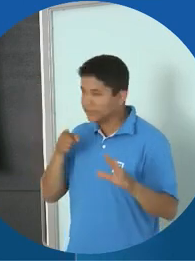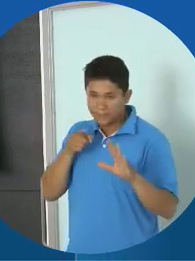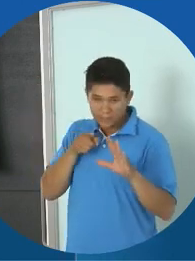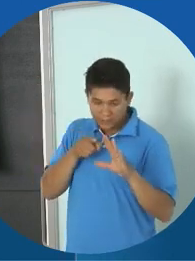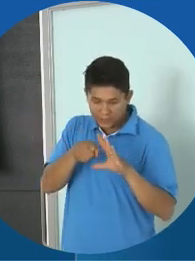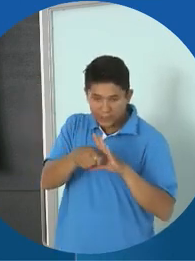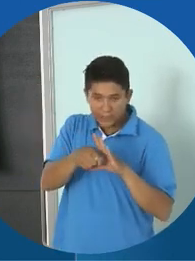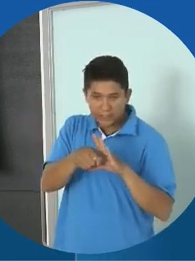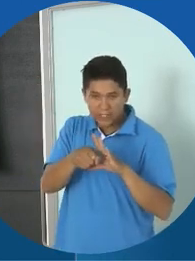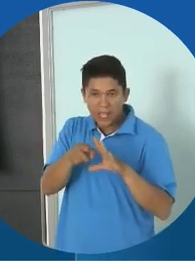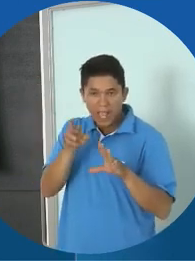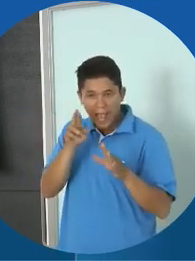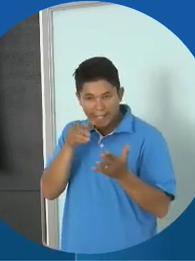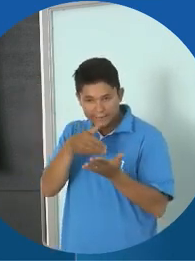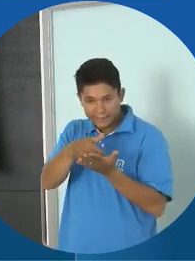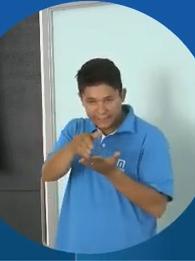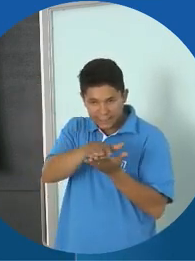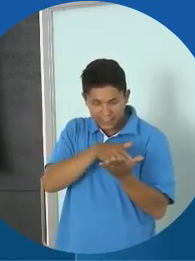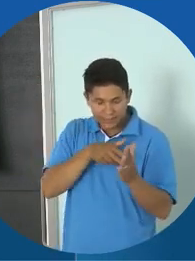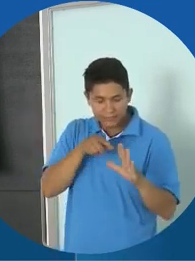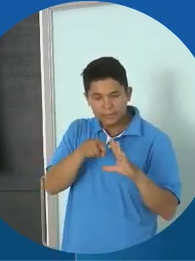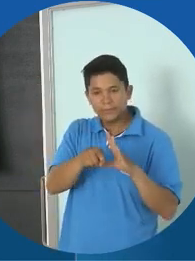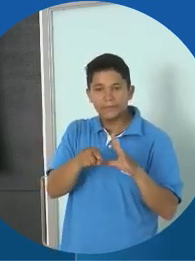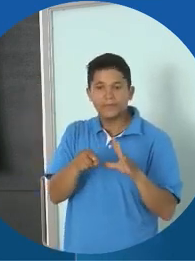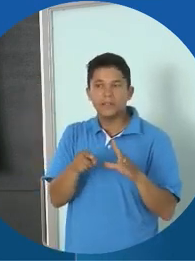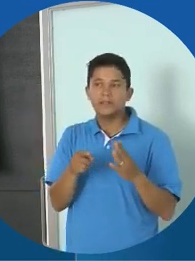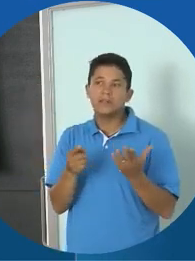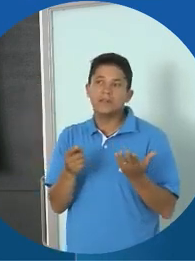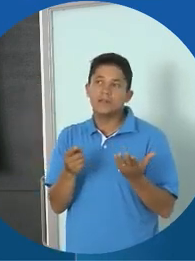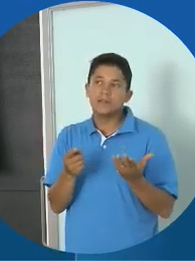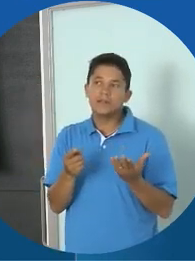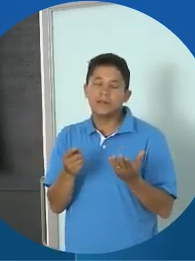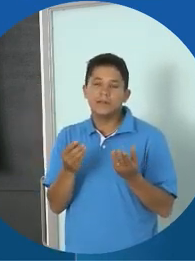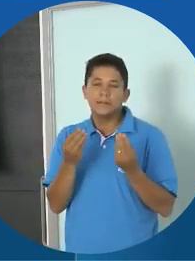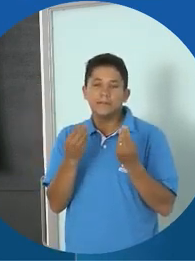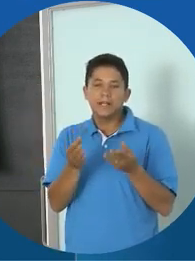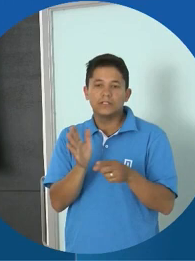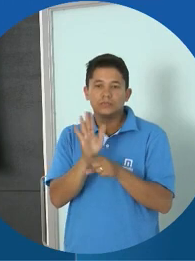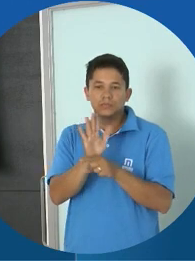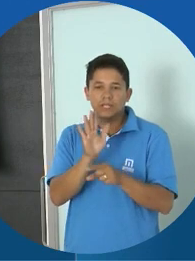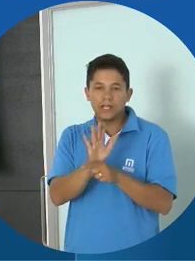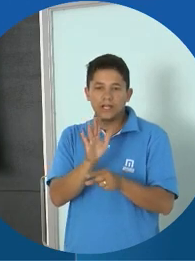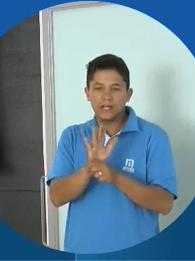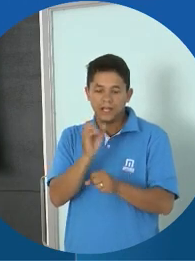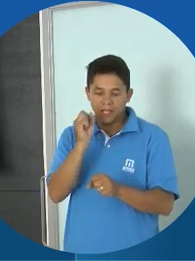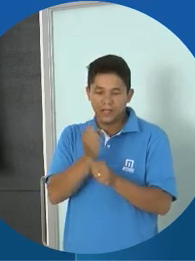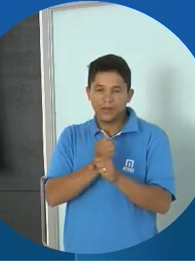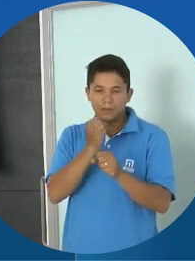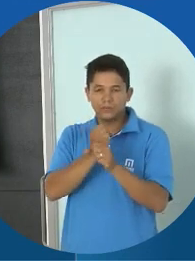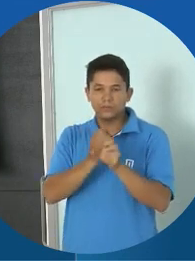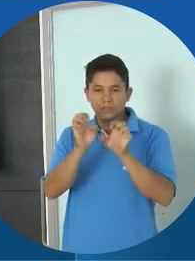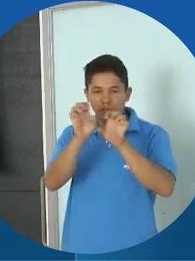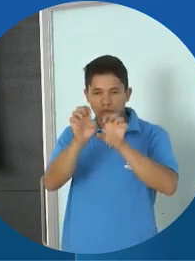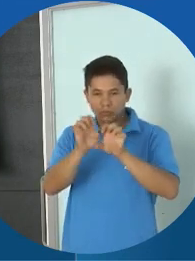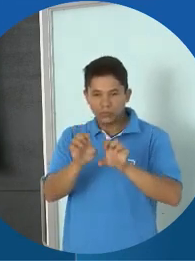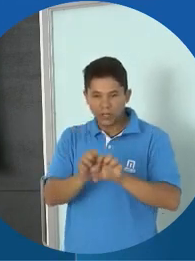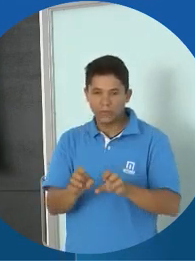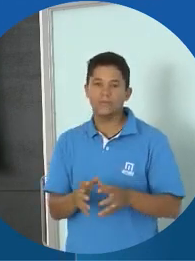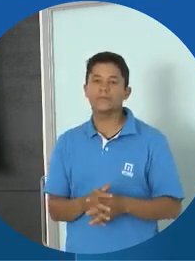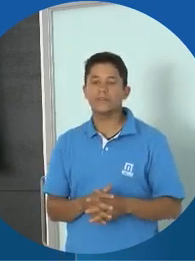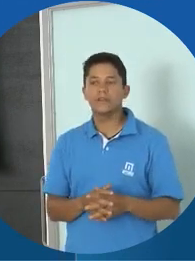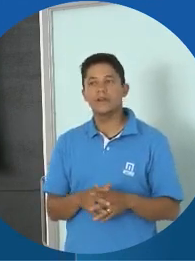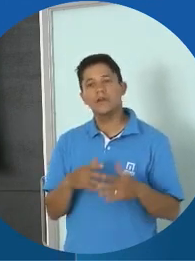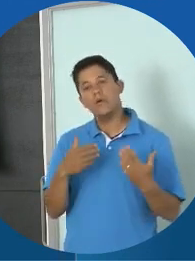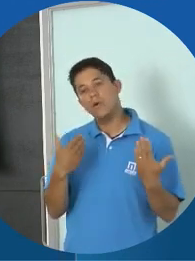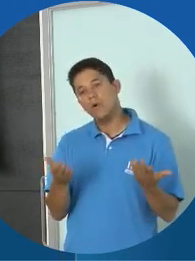pode ter a finalidade de ter uma recomposição estrutural, ou em situações